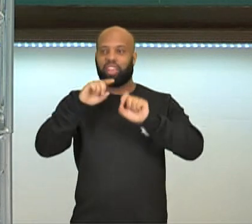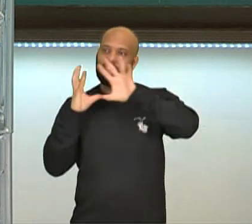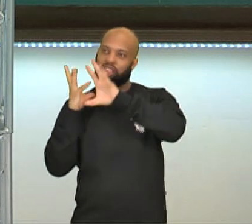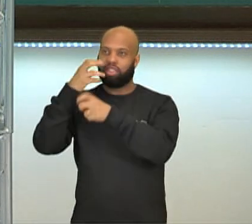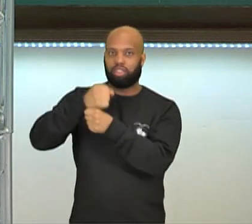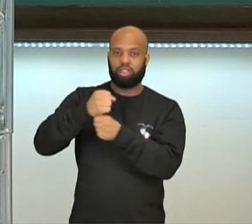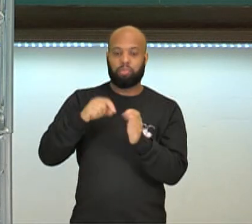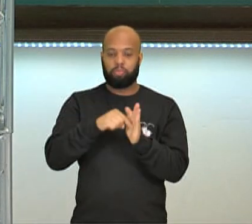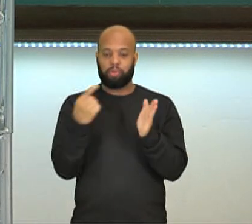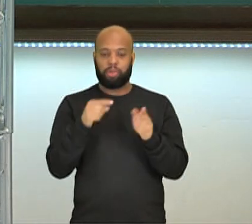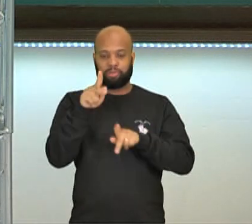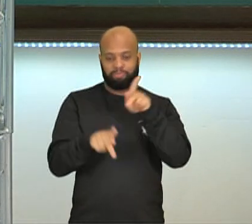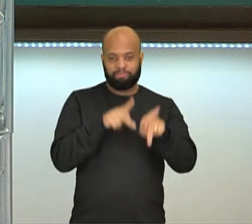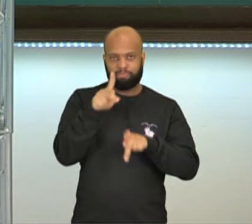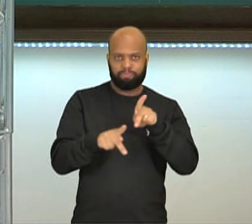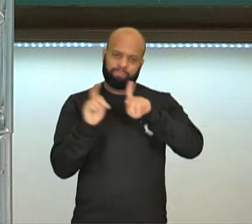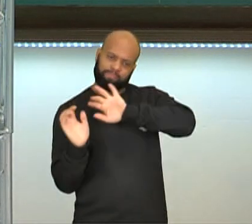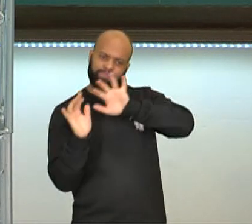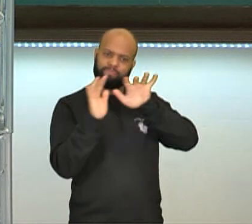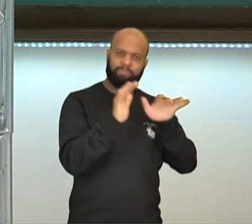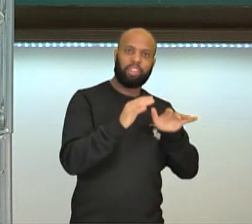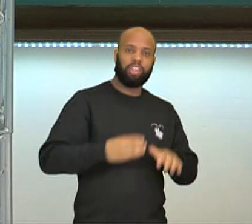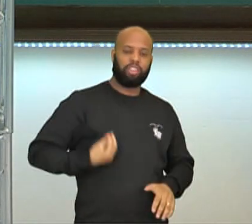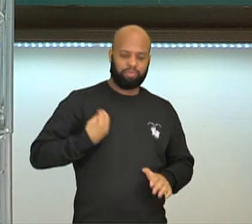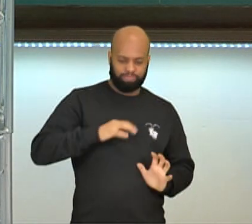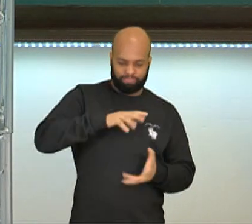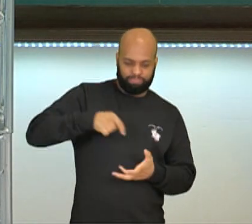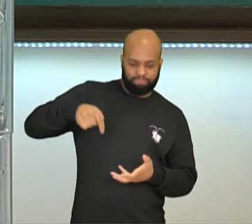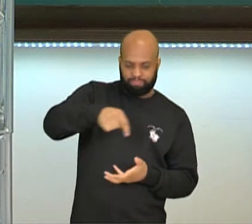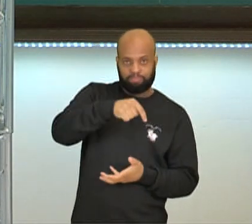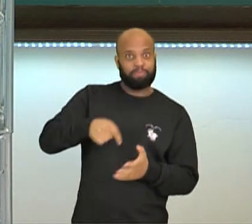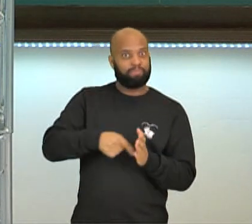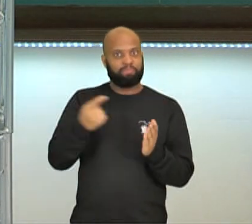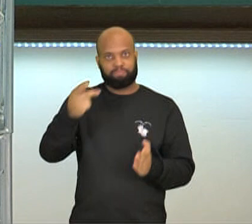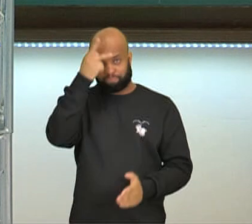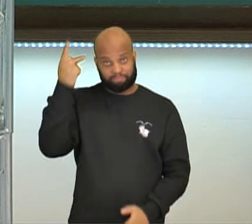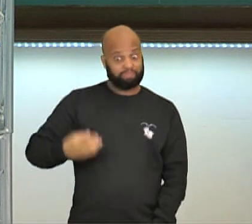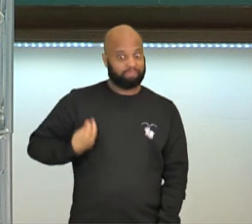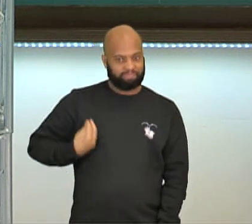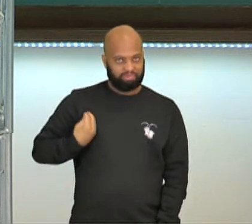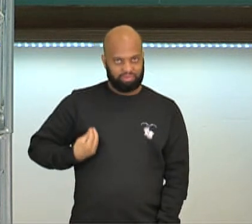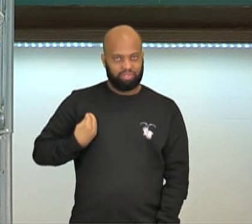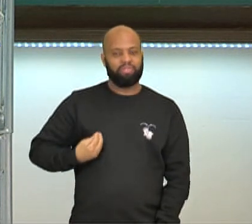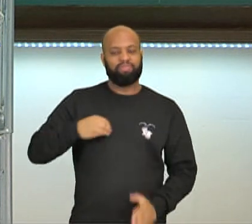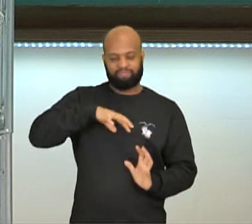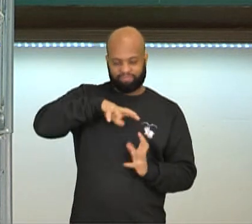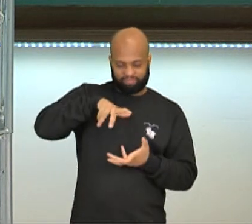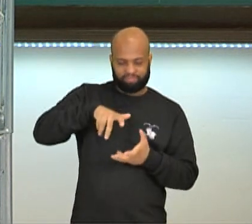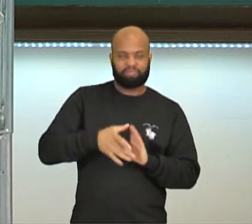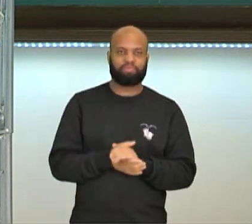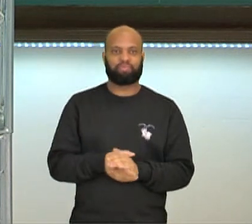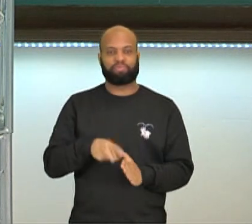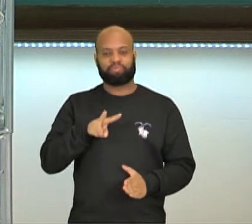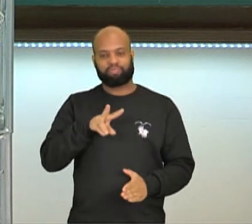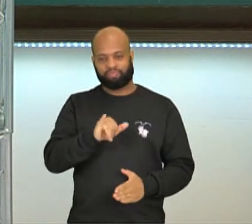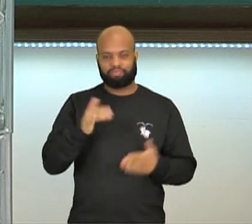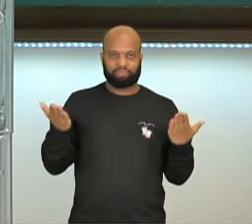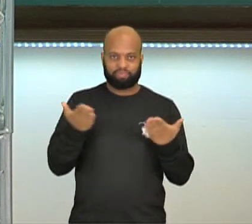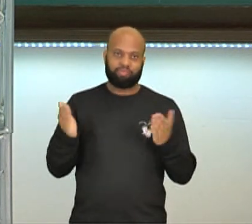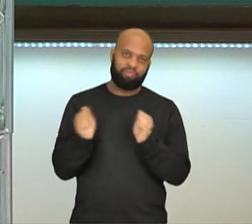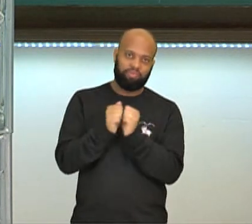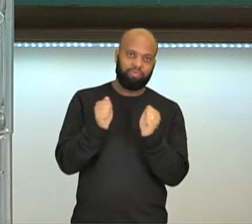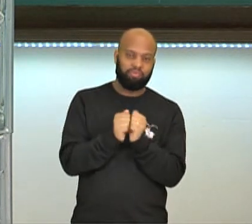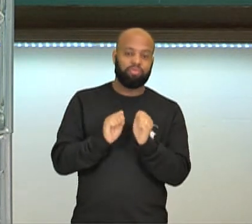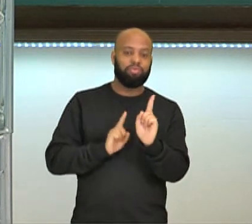os primeiros povoadores da Terra. Uau, professor! Se preparem. Embarque nessa aventura, vamos juntos. Vou apresentar para